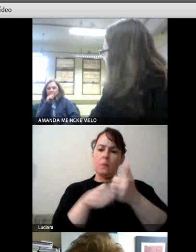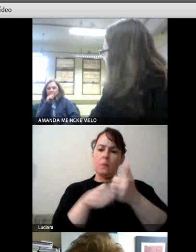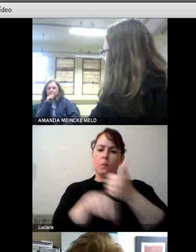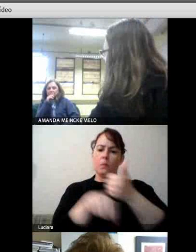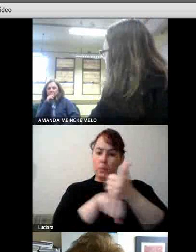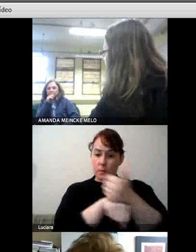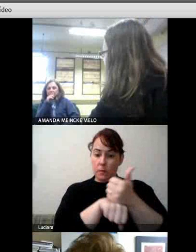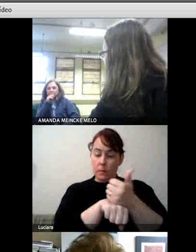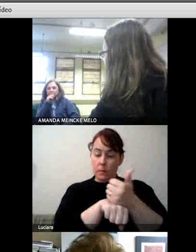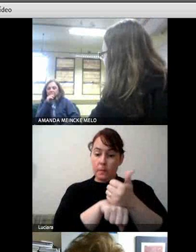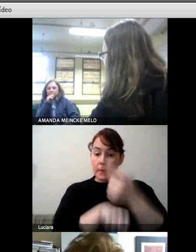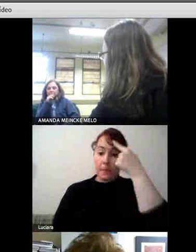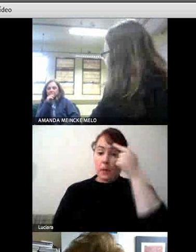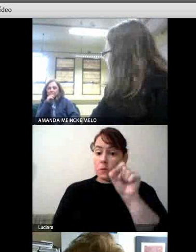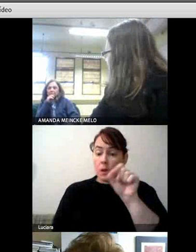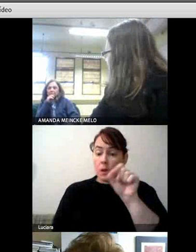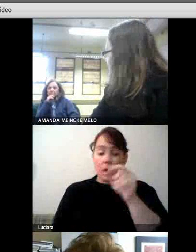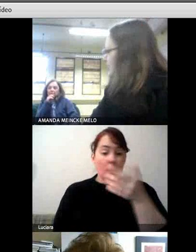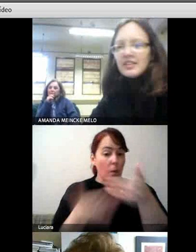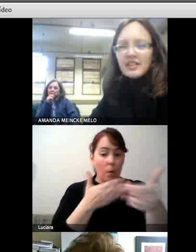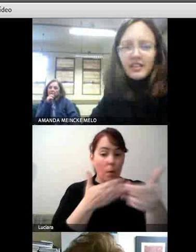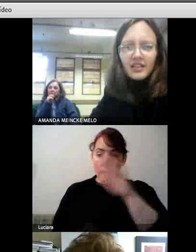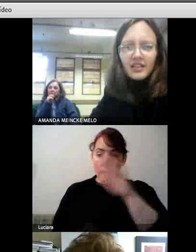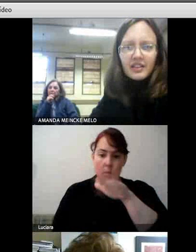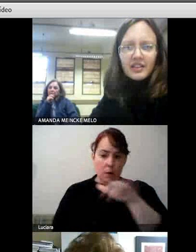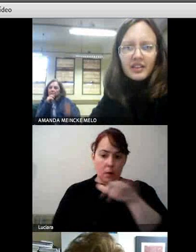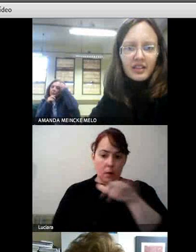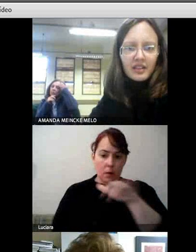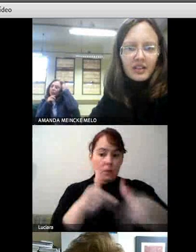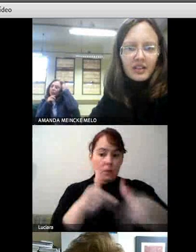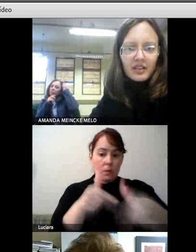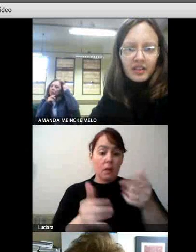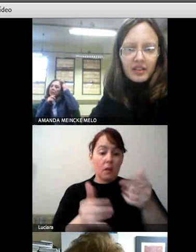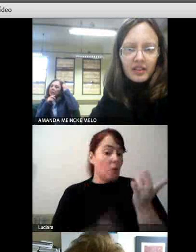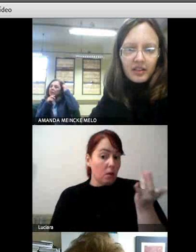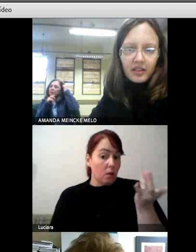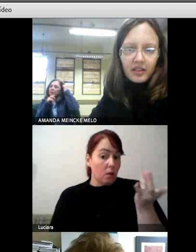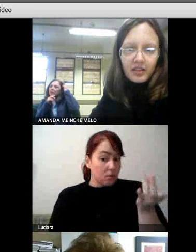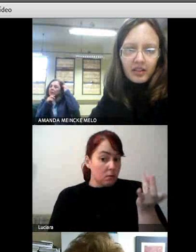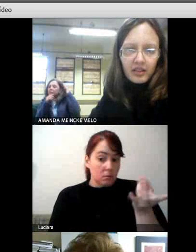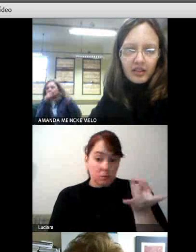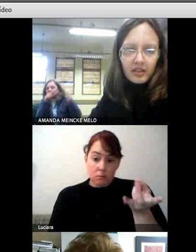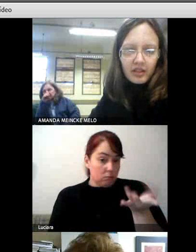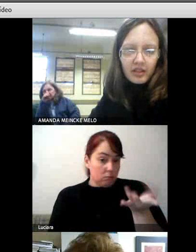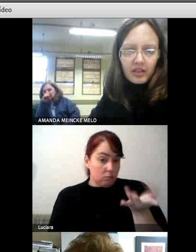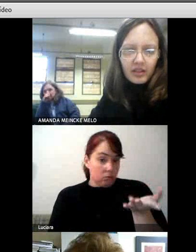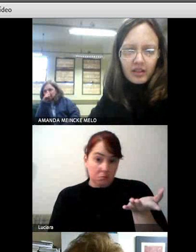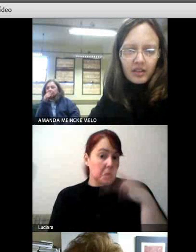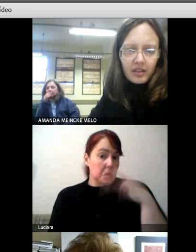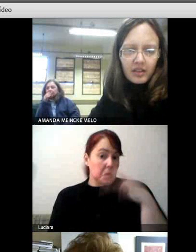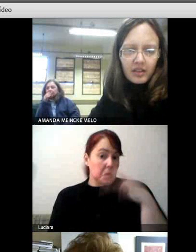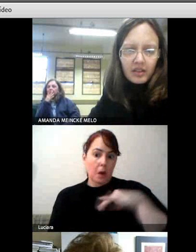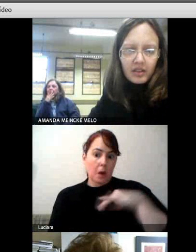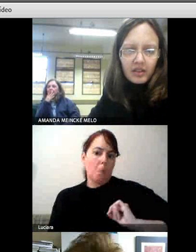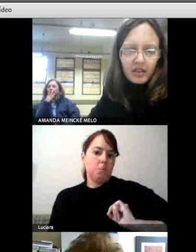pediam, inclusive eu participei de uma reunião que as empresas diziam assim: se vocês nos derem um